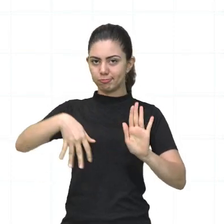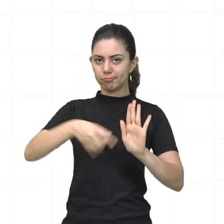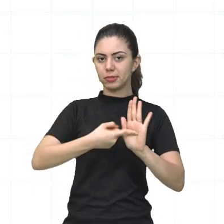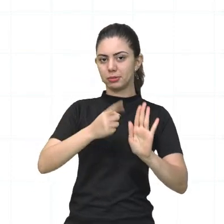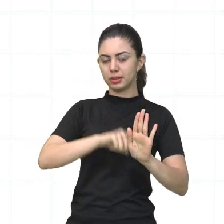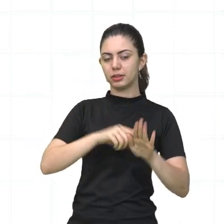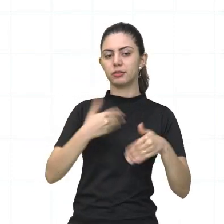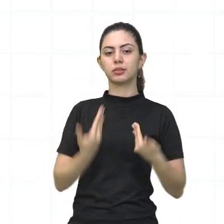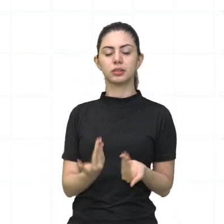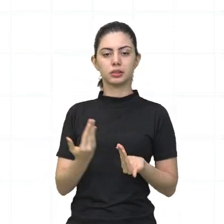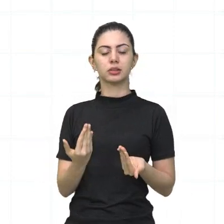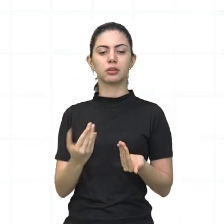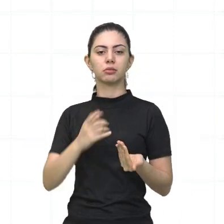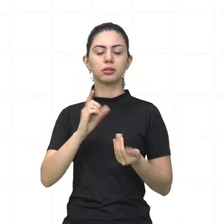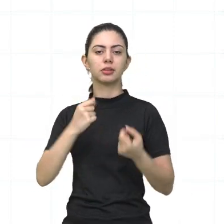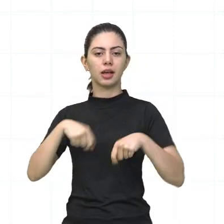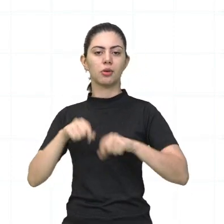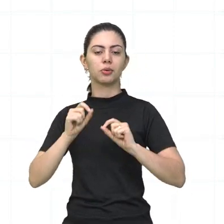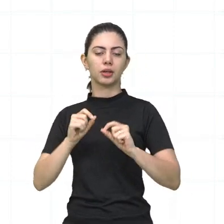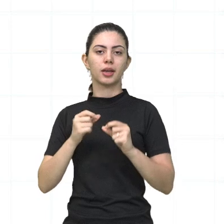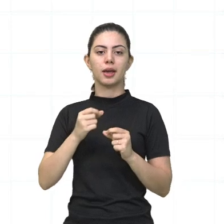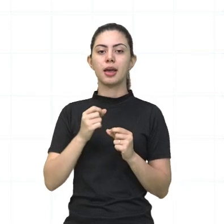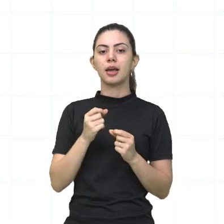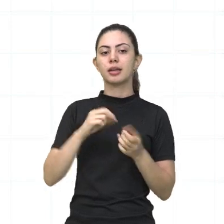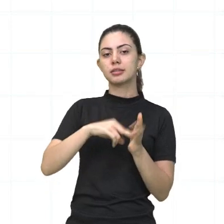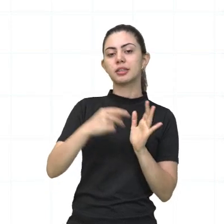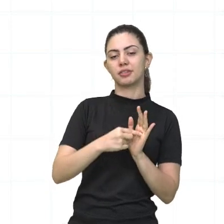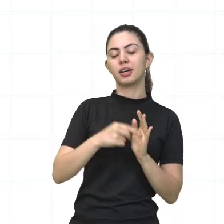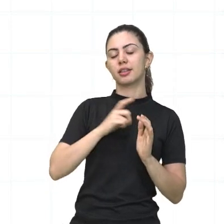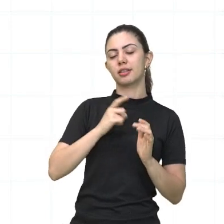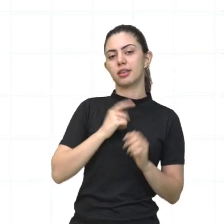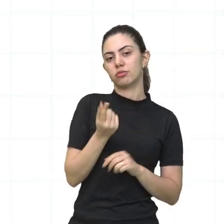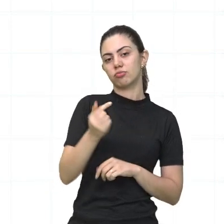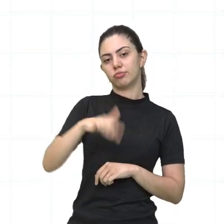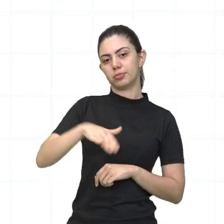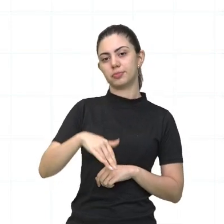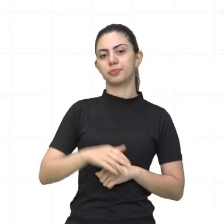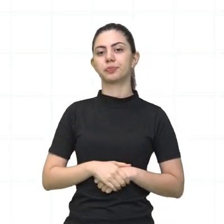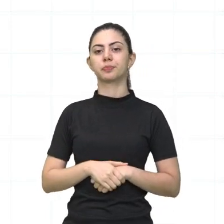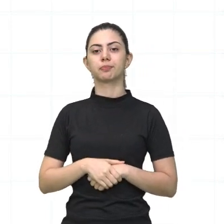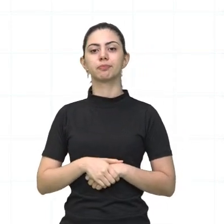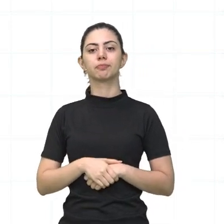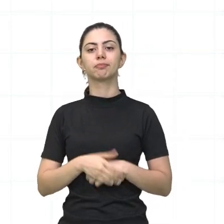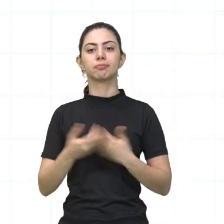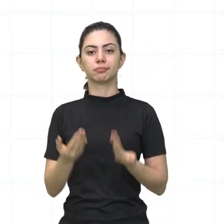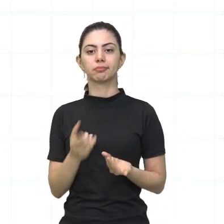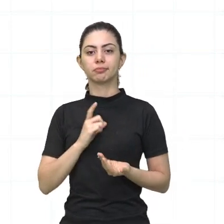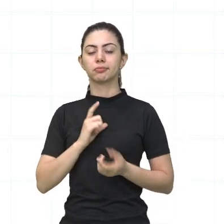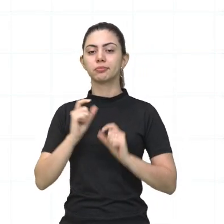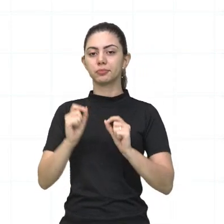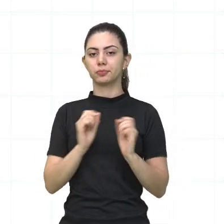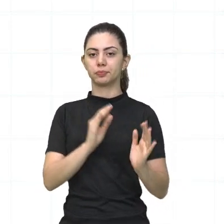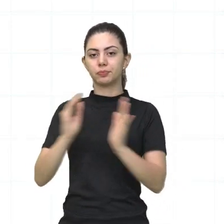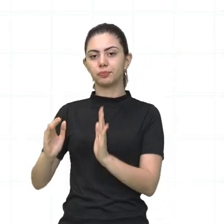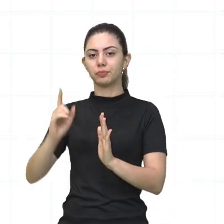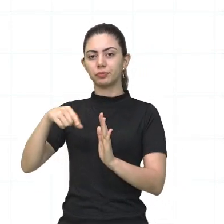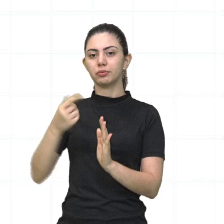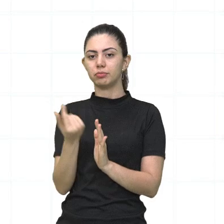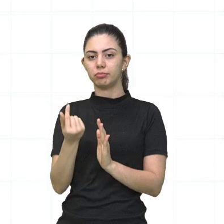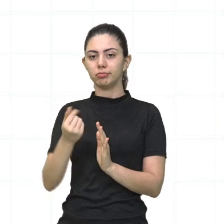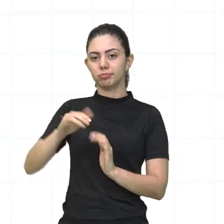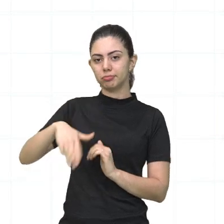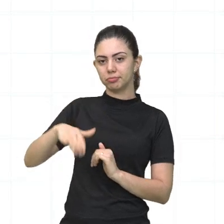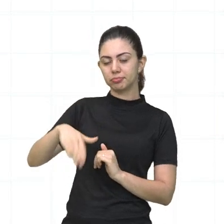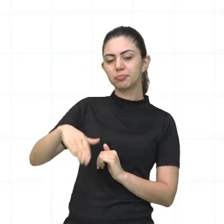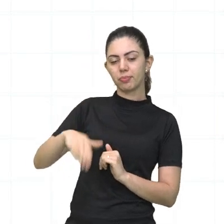trazer para falar como eles são baratos. E na continuidade, funerária preço baixo a 7 palmos dos